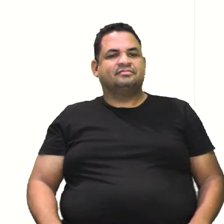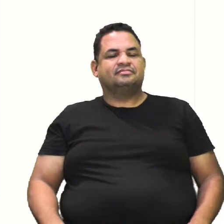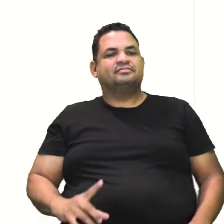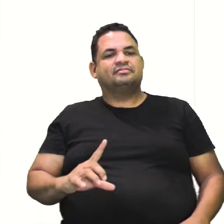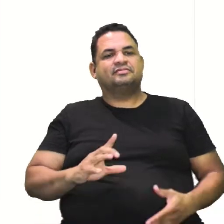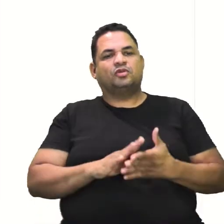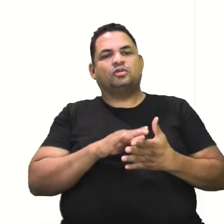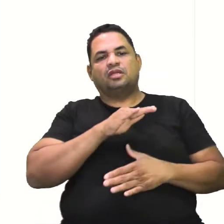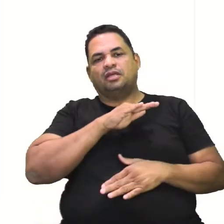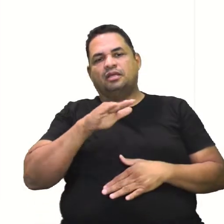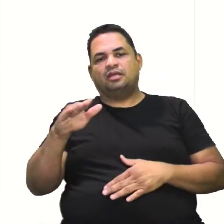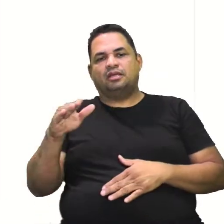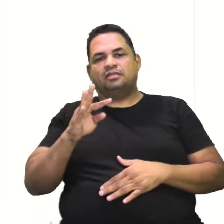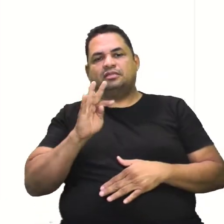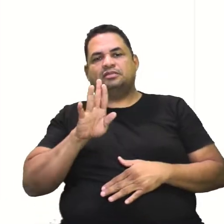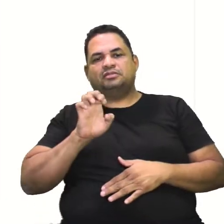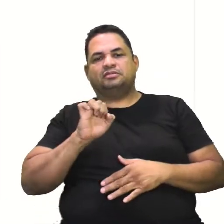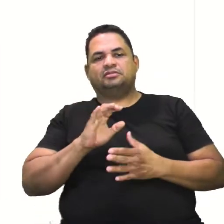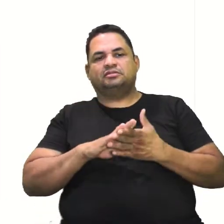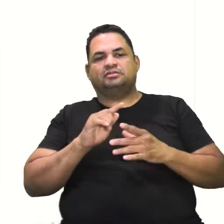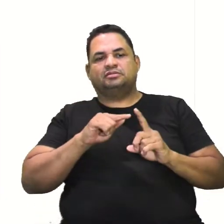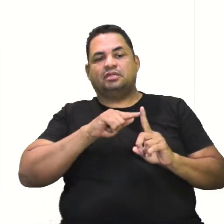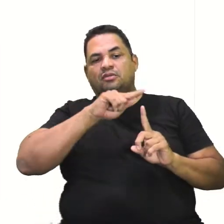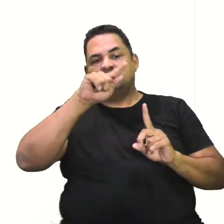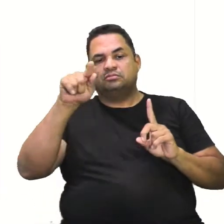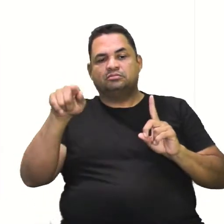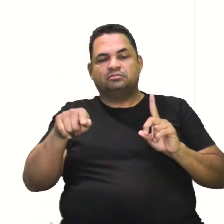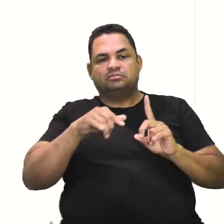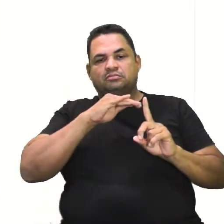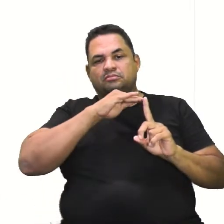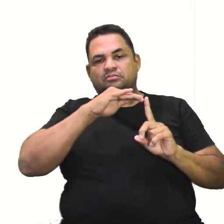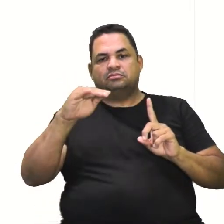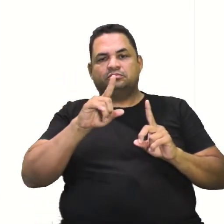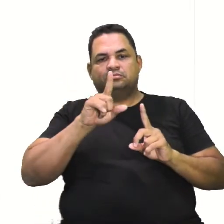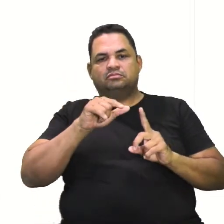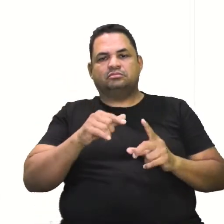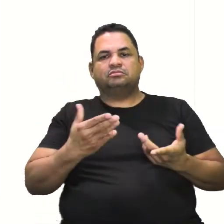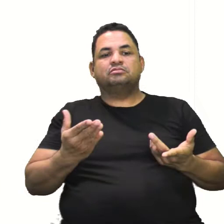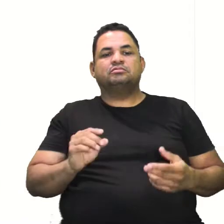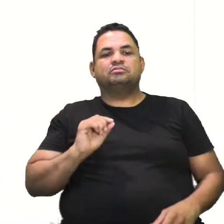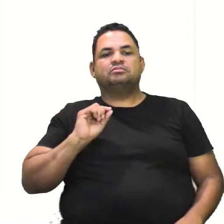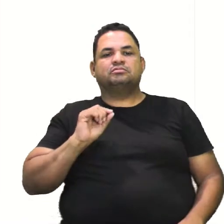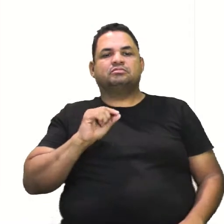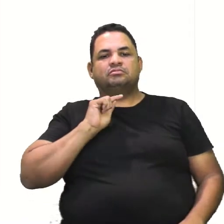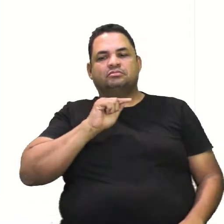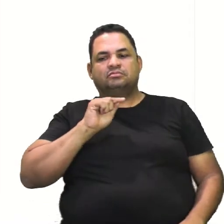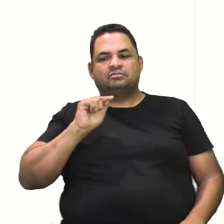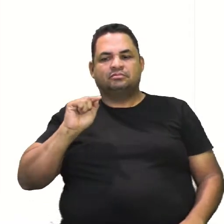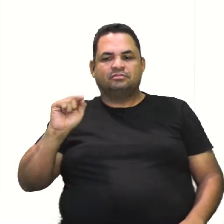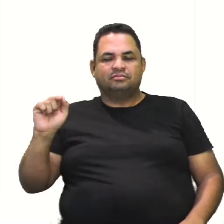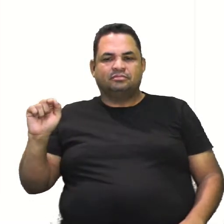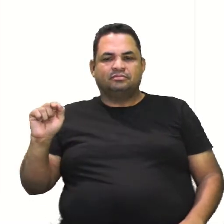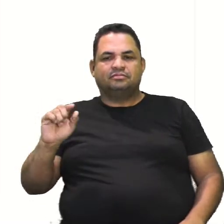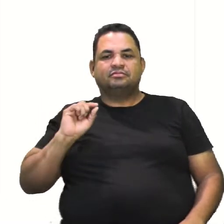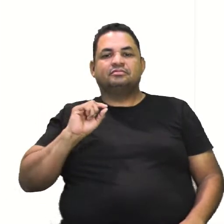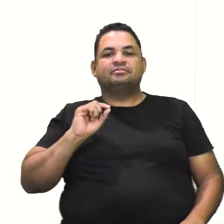Toda reta tangente a uma circunferência é... Pontinhos, pontinhos, pontinhos é o quê?